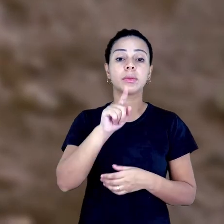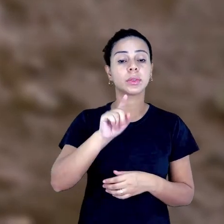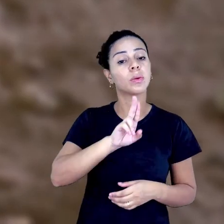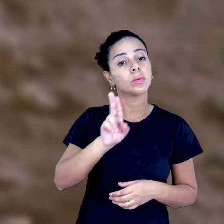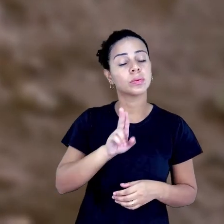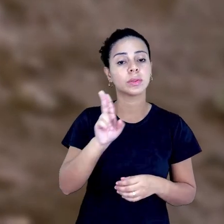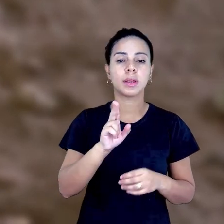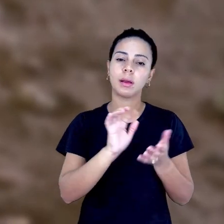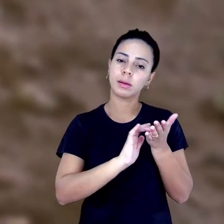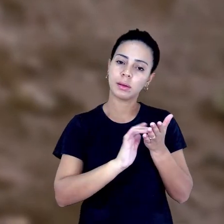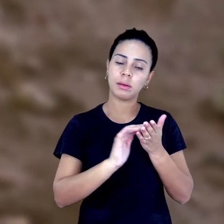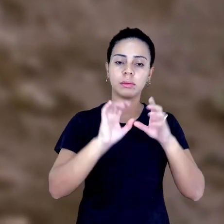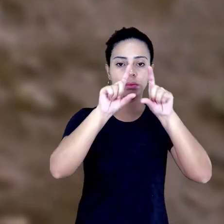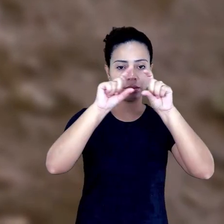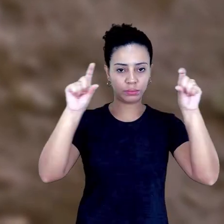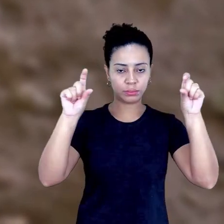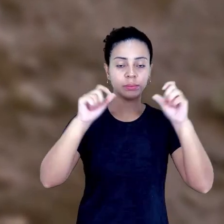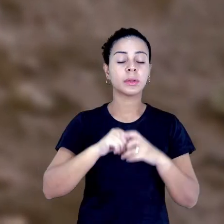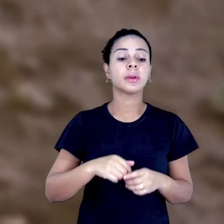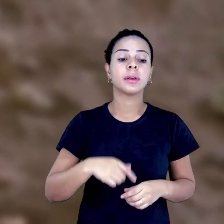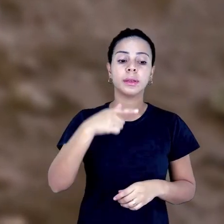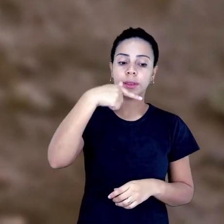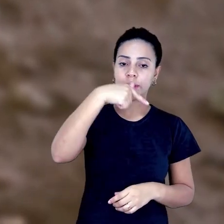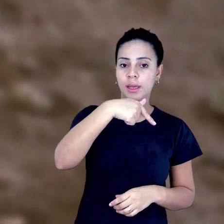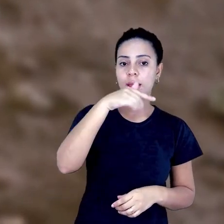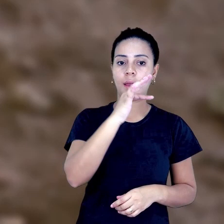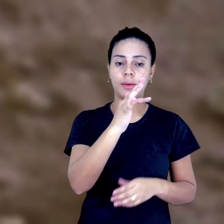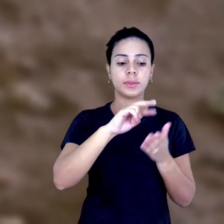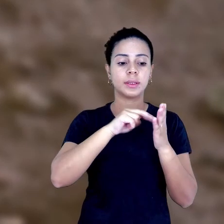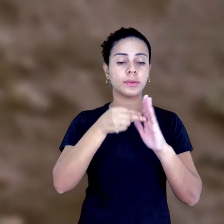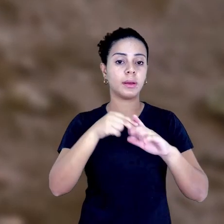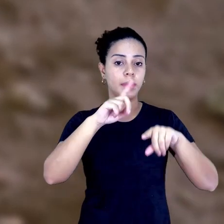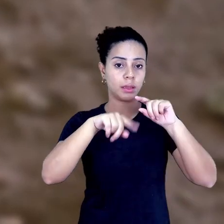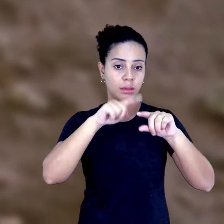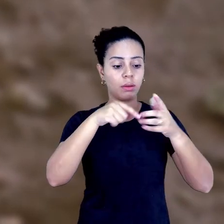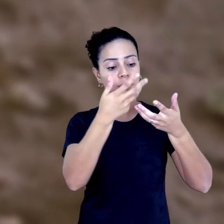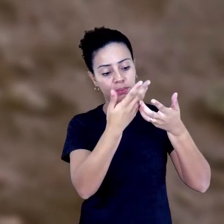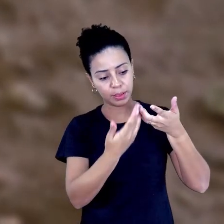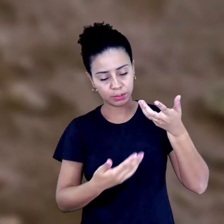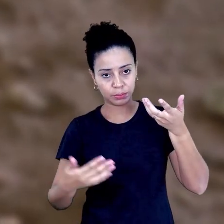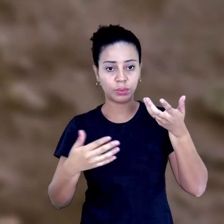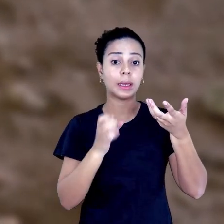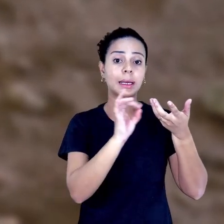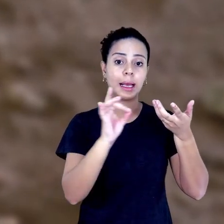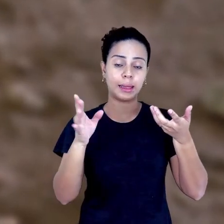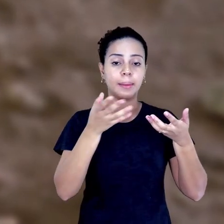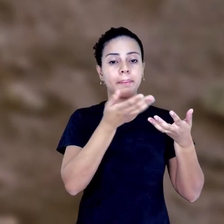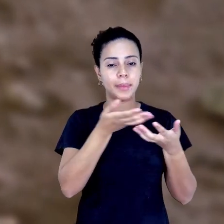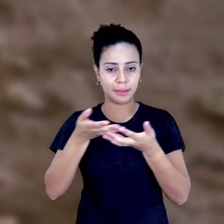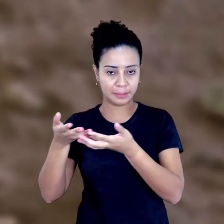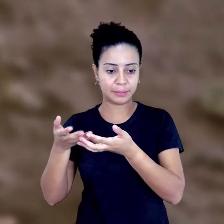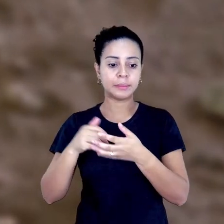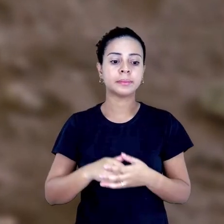equação a seguir, onde QF é a porcentagem do material passado em cada peneira. MW